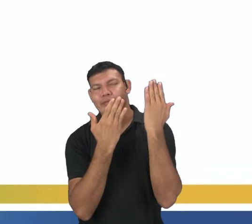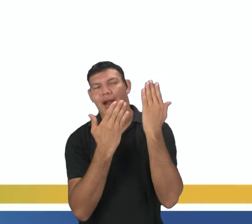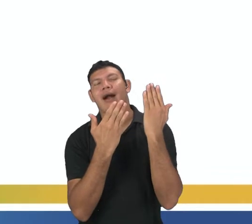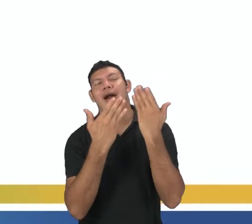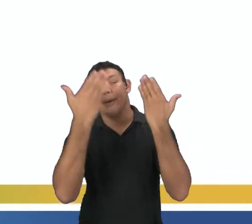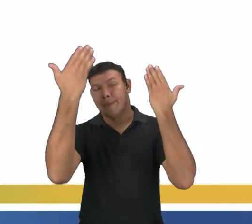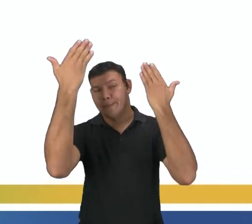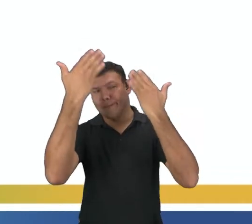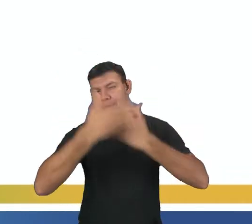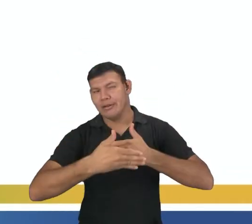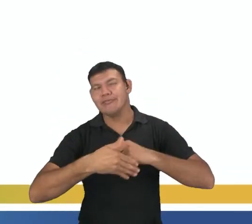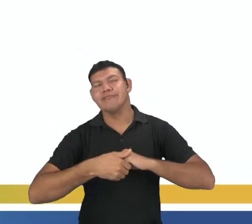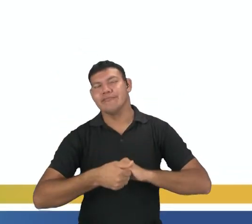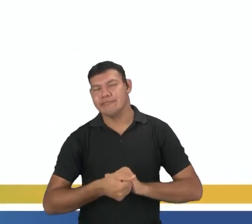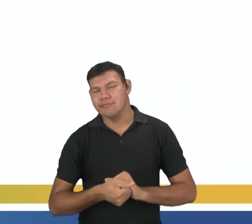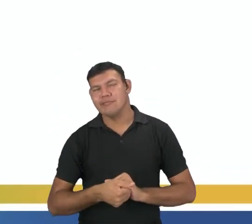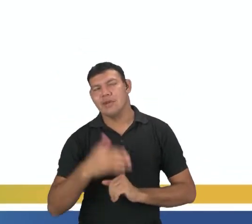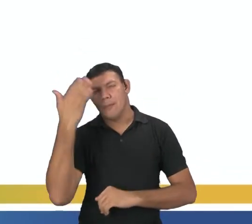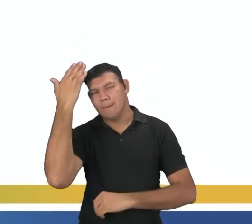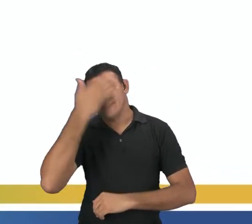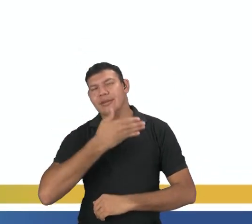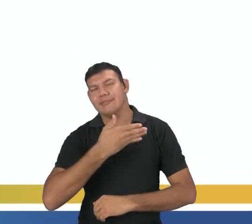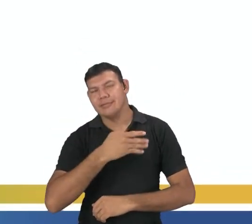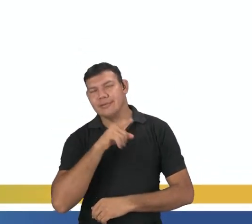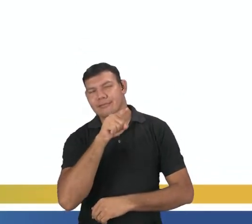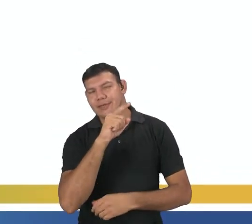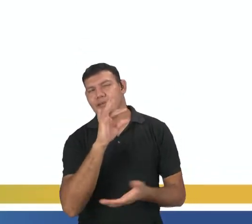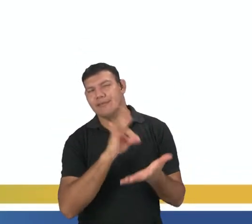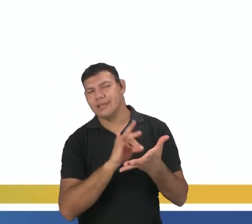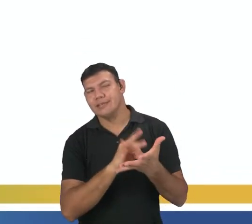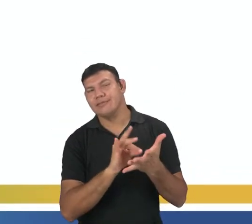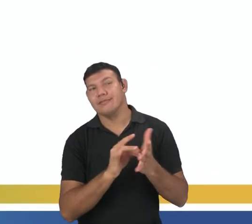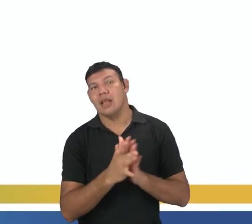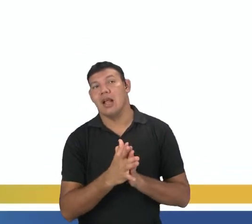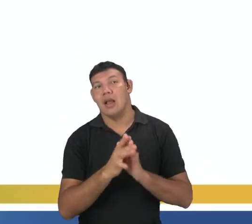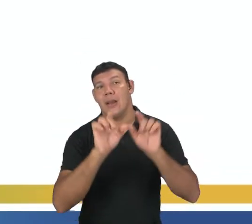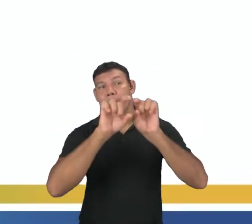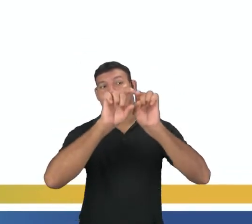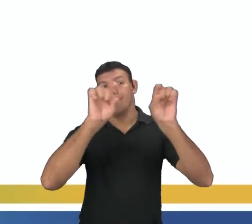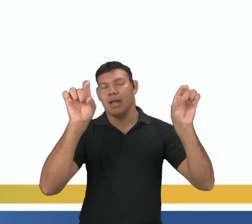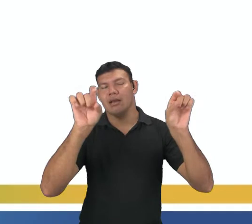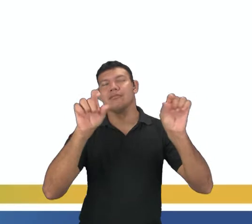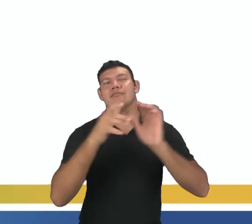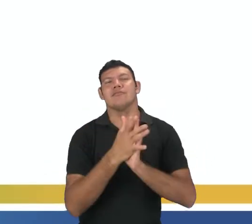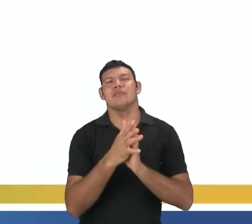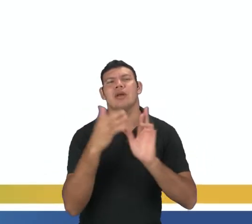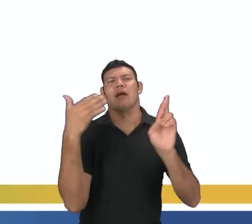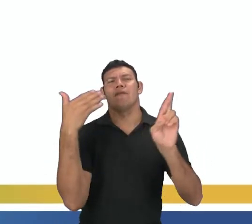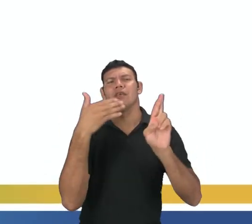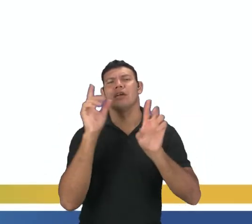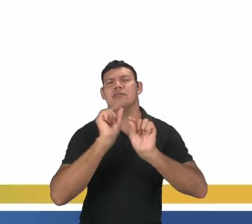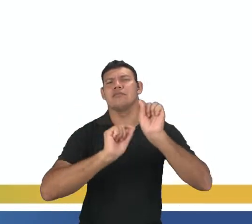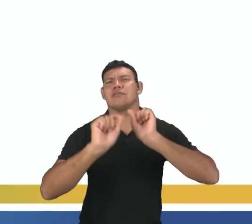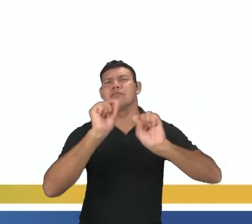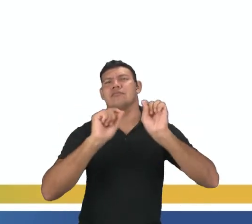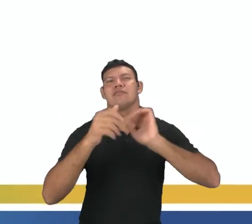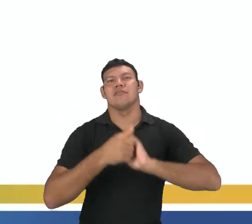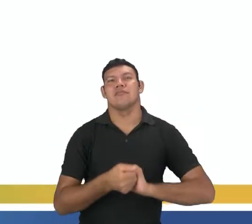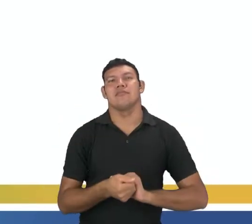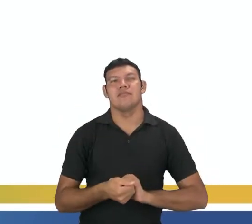provar se o que ela dizia era verdade. A palavra grifada refere-se a... Veja